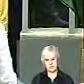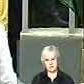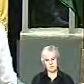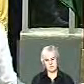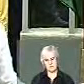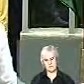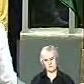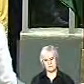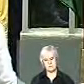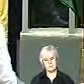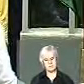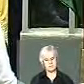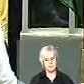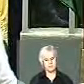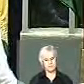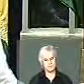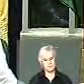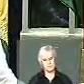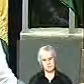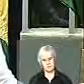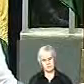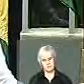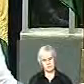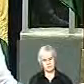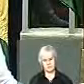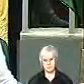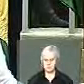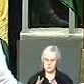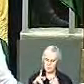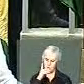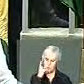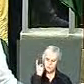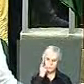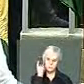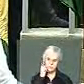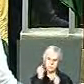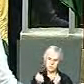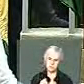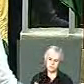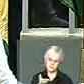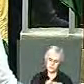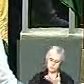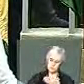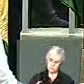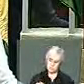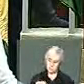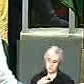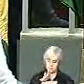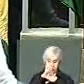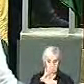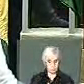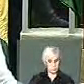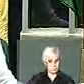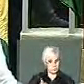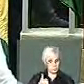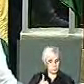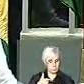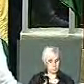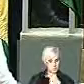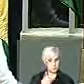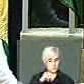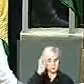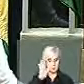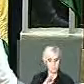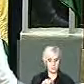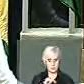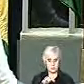queridos colegas, deputados e deputadas de todos os partidos, colocaremos a serviço do Brasil, atuando